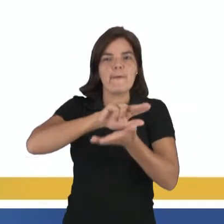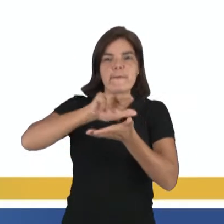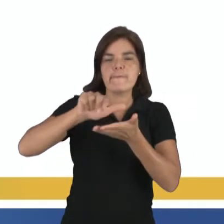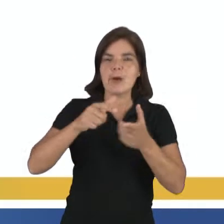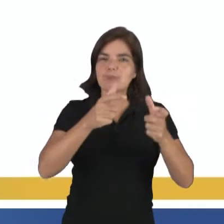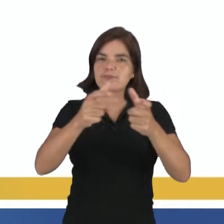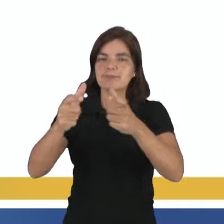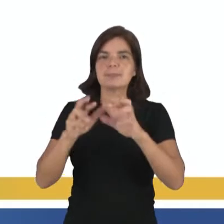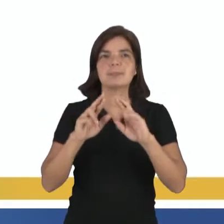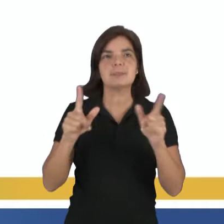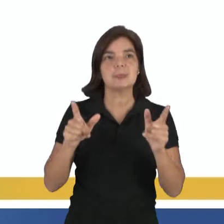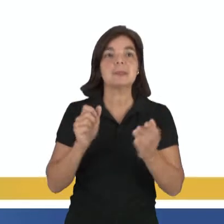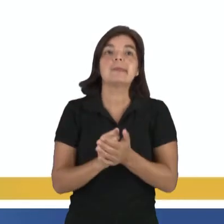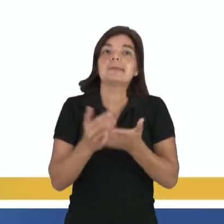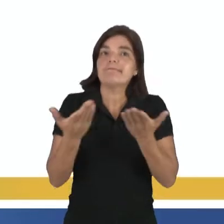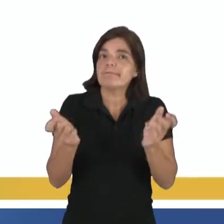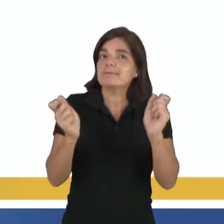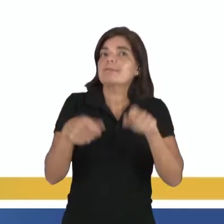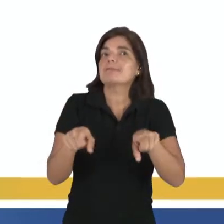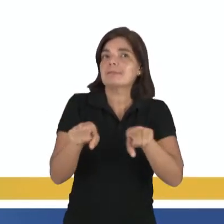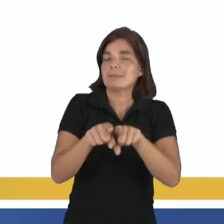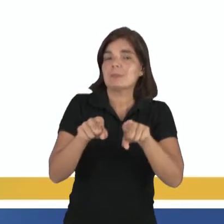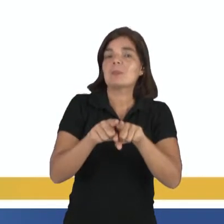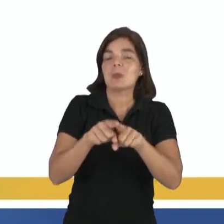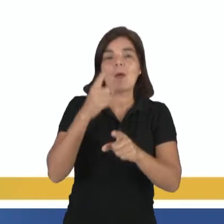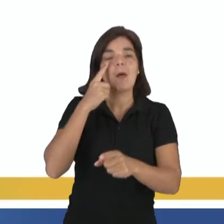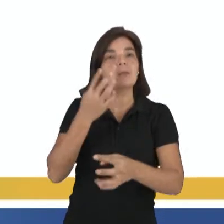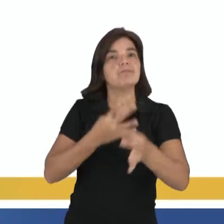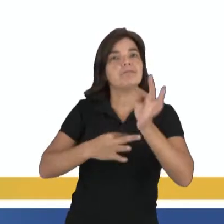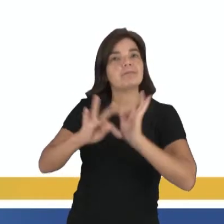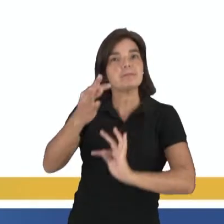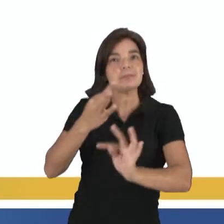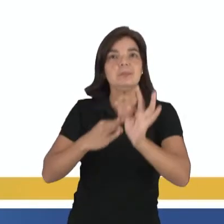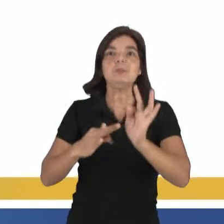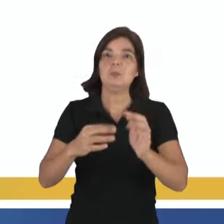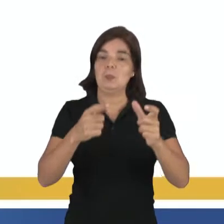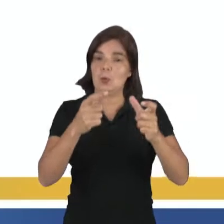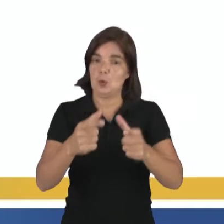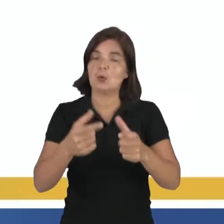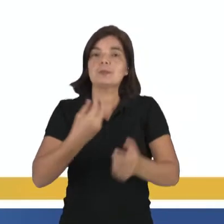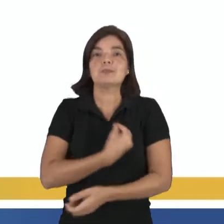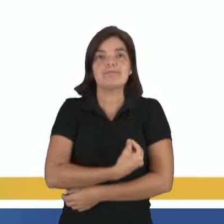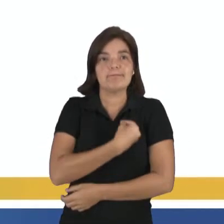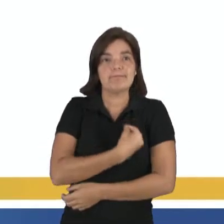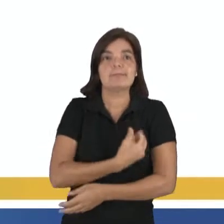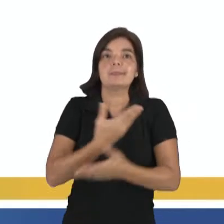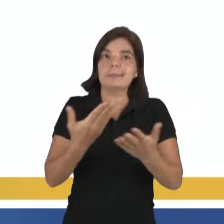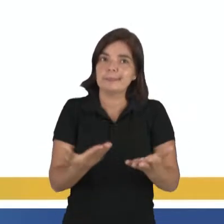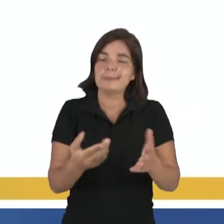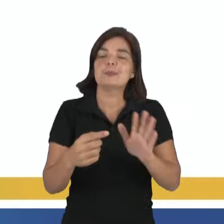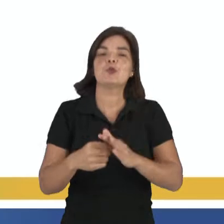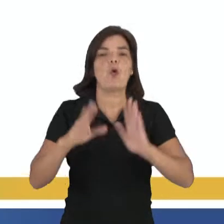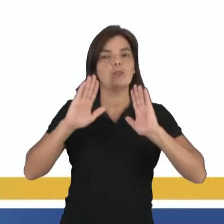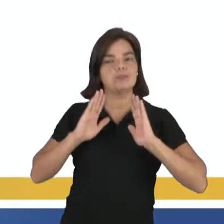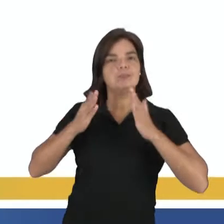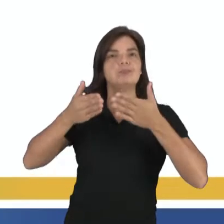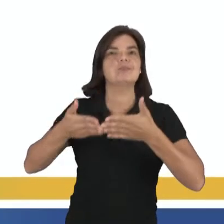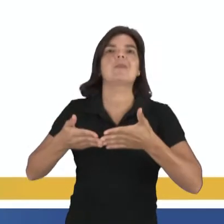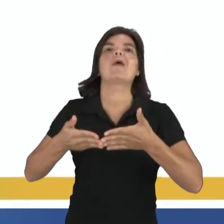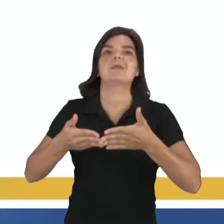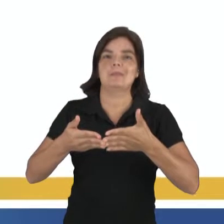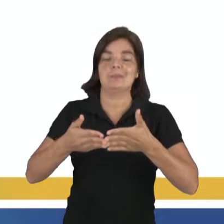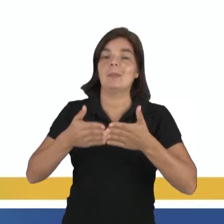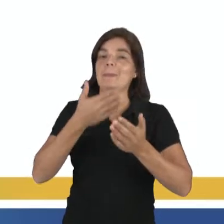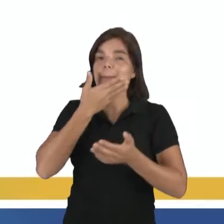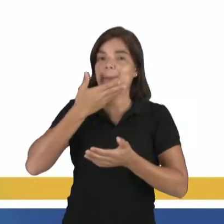vários campos diferentes. Assim, é possível repartir a tecnologia em campos de atuação, algo que permite um